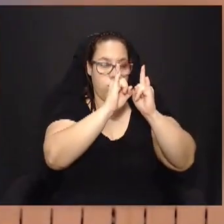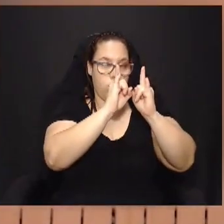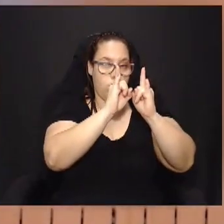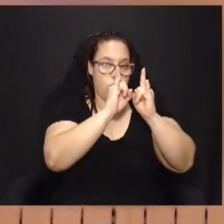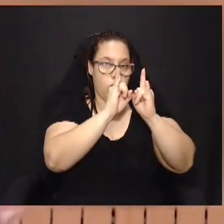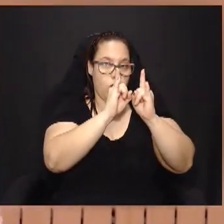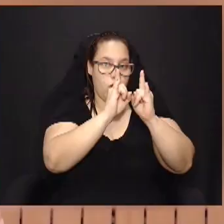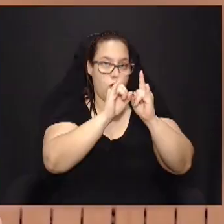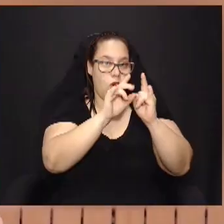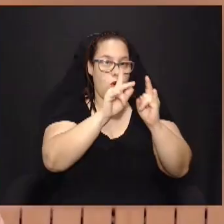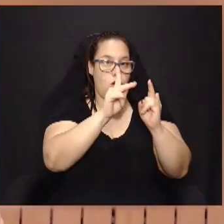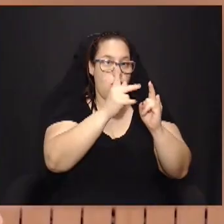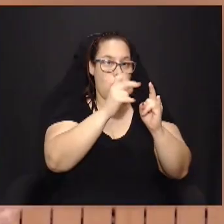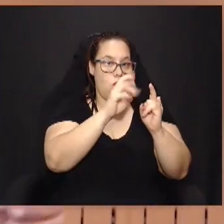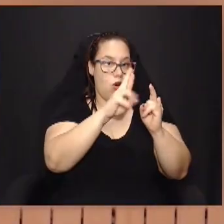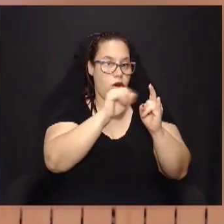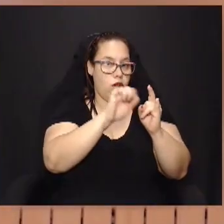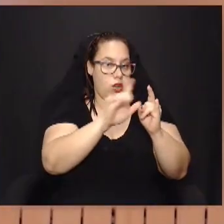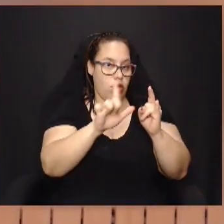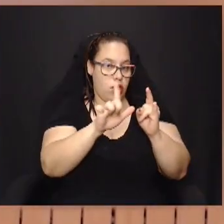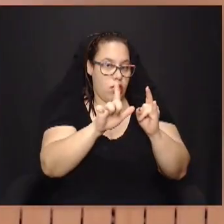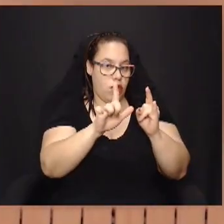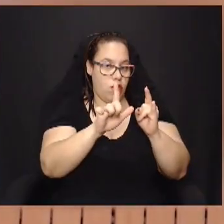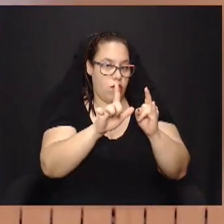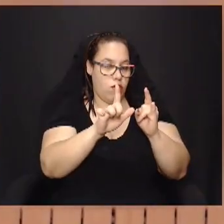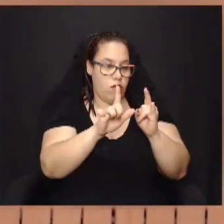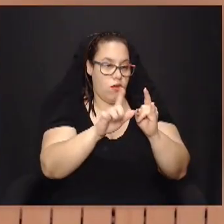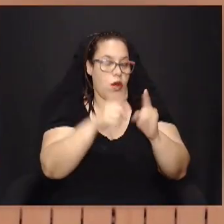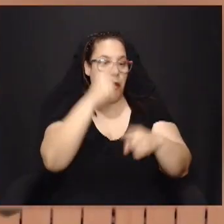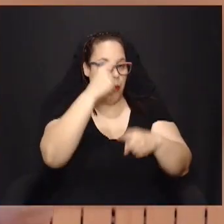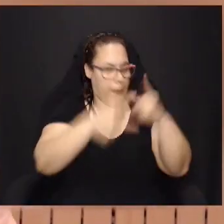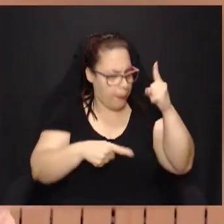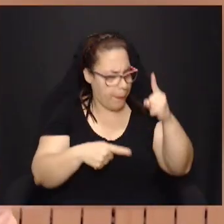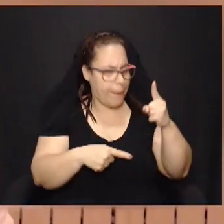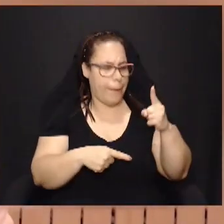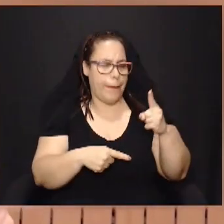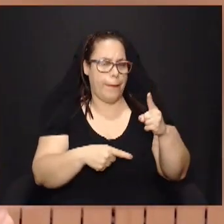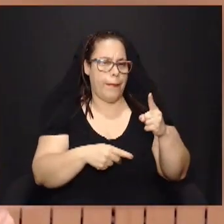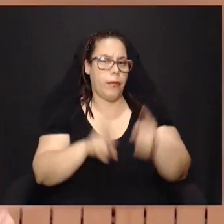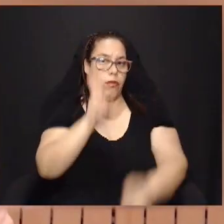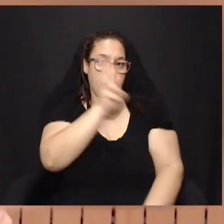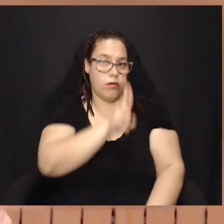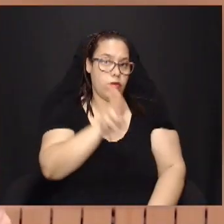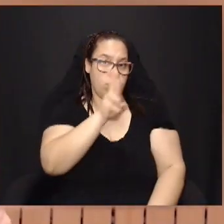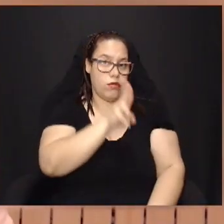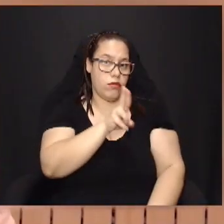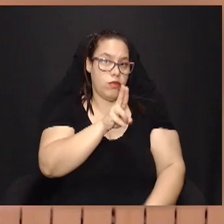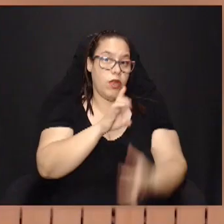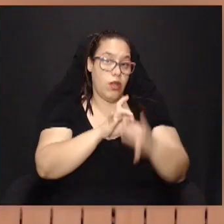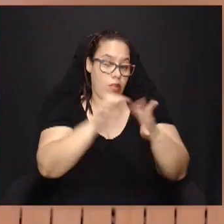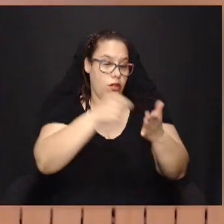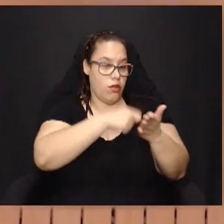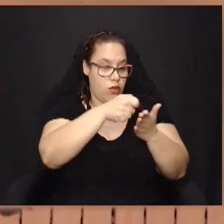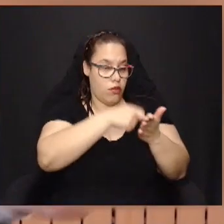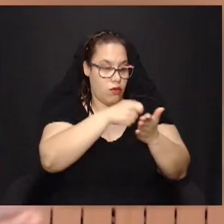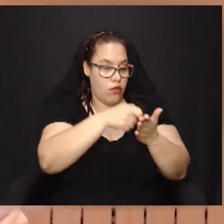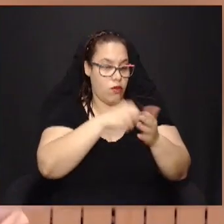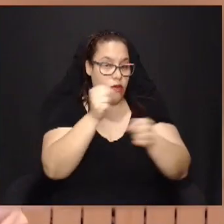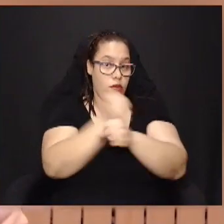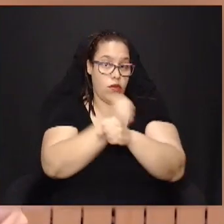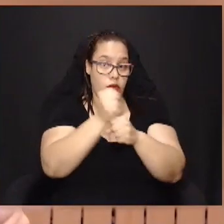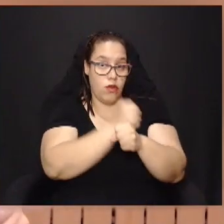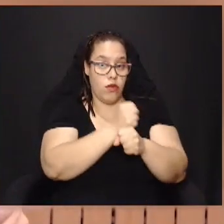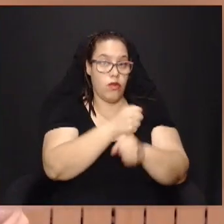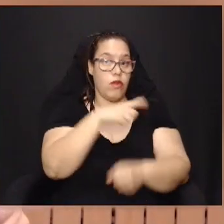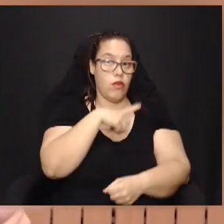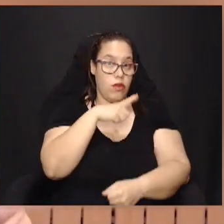horizontais, não verticais. E é proibido usar a autodeclaração para obras que exigem